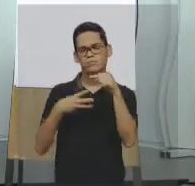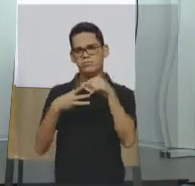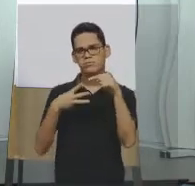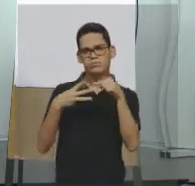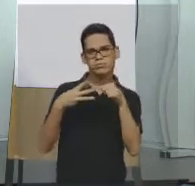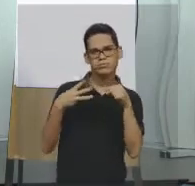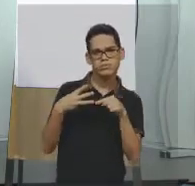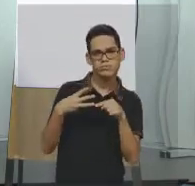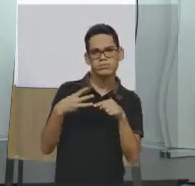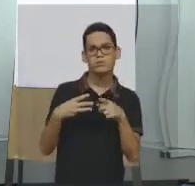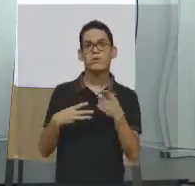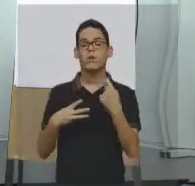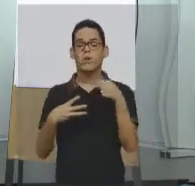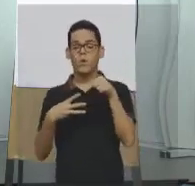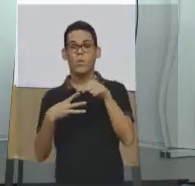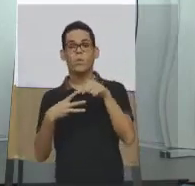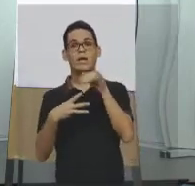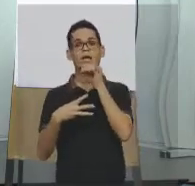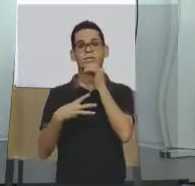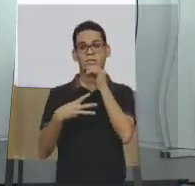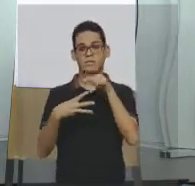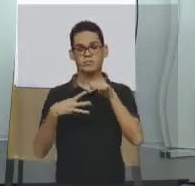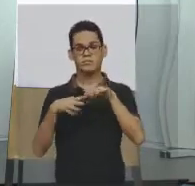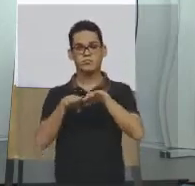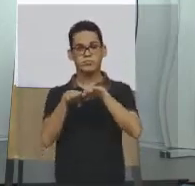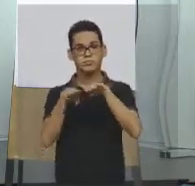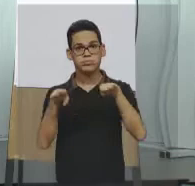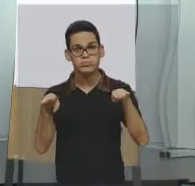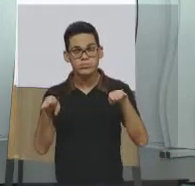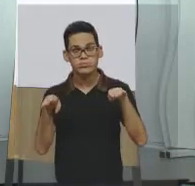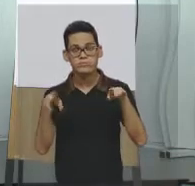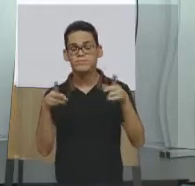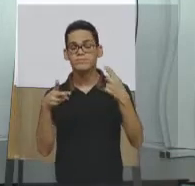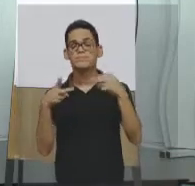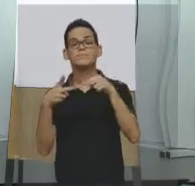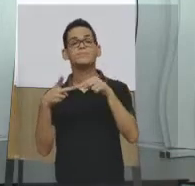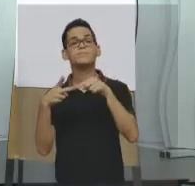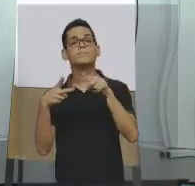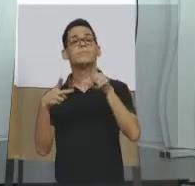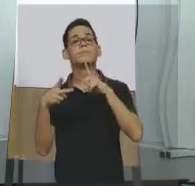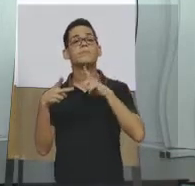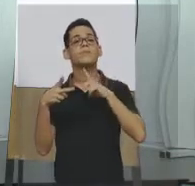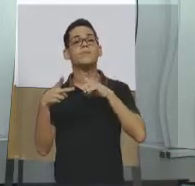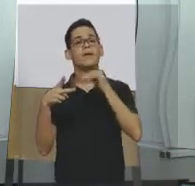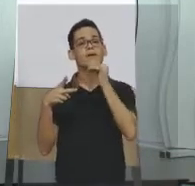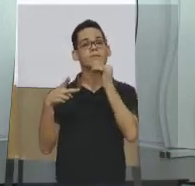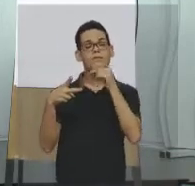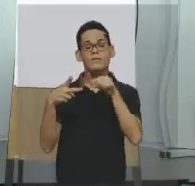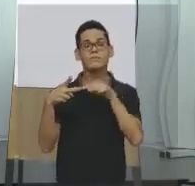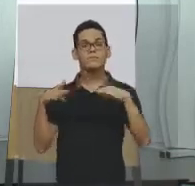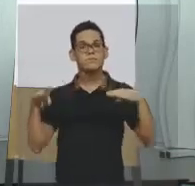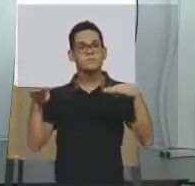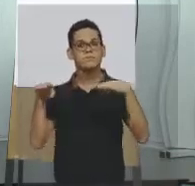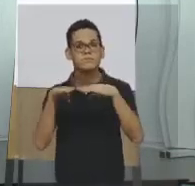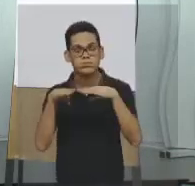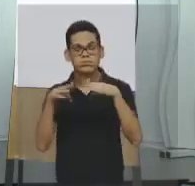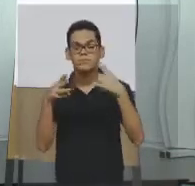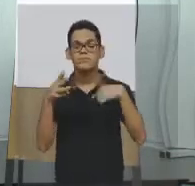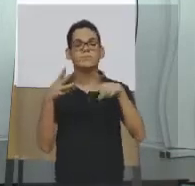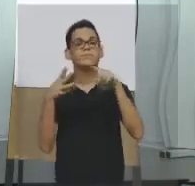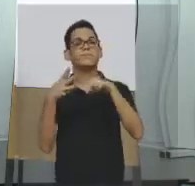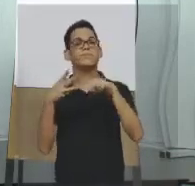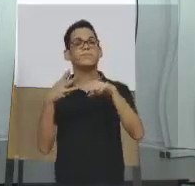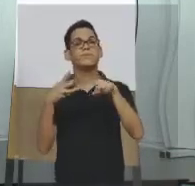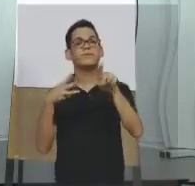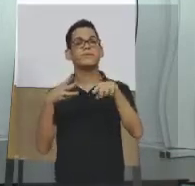estão se movimentando de forma que elas se afastam, um exemplo em que as placas estão entrando em colisão e um exemplo